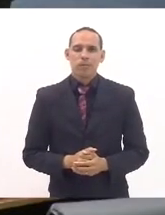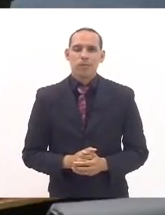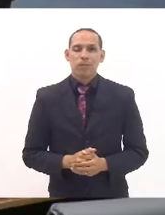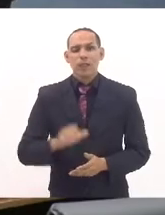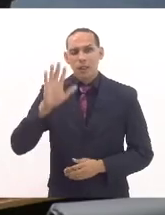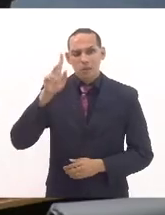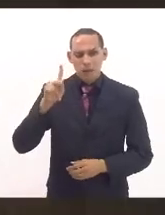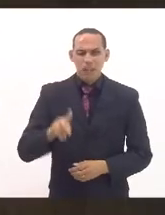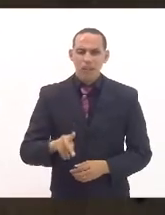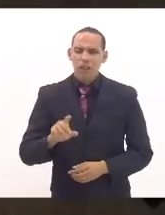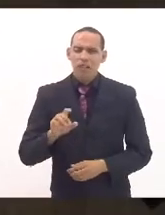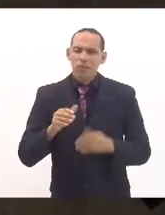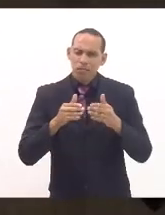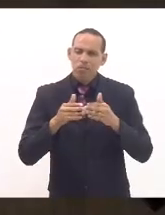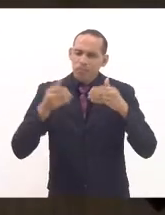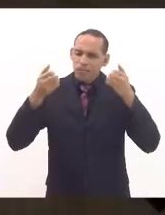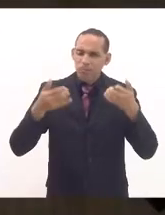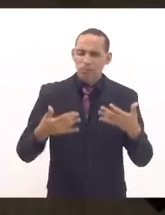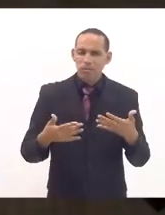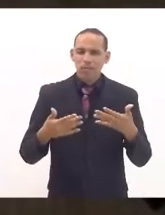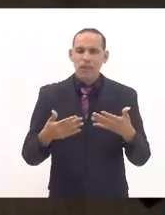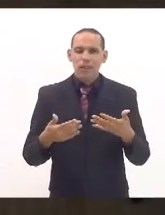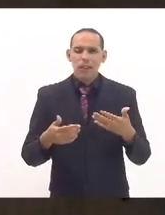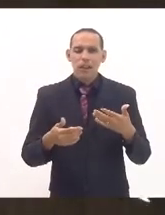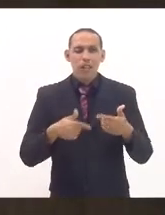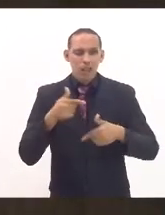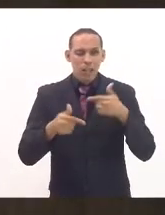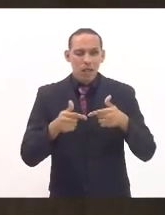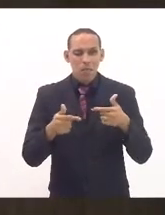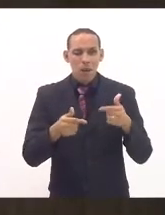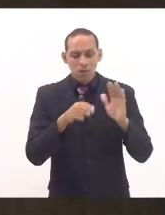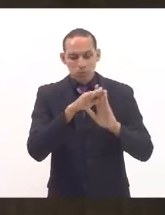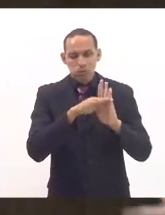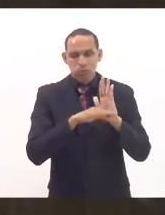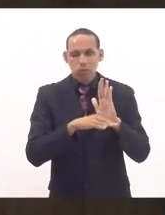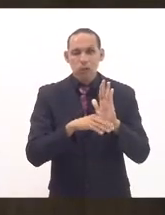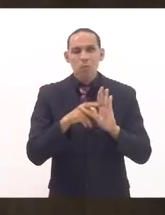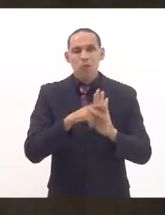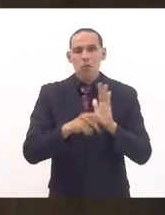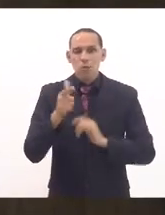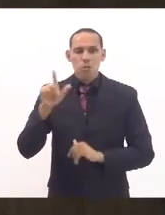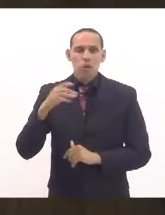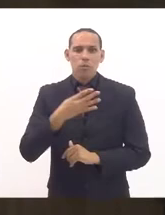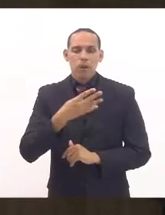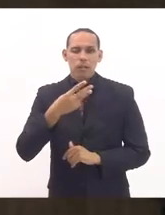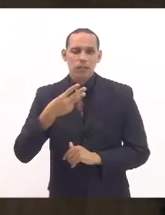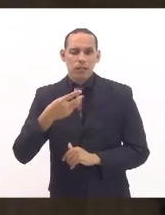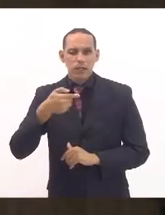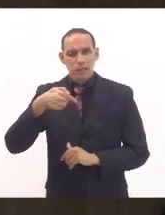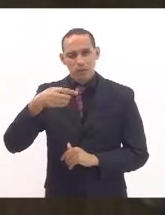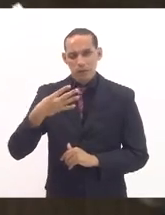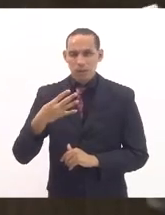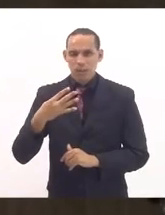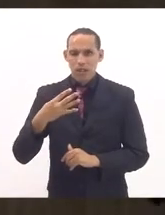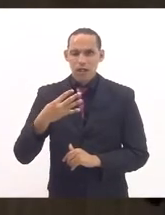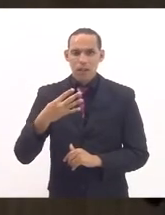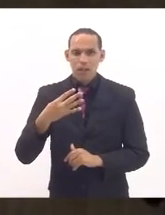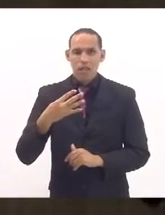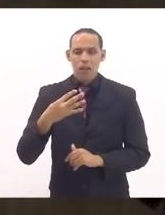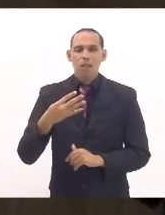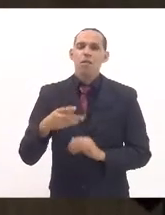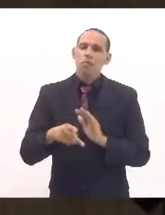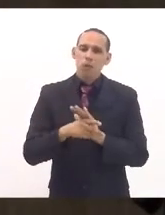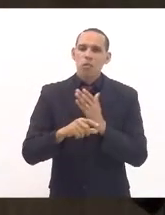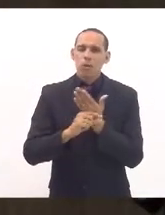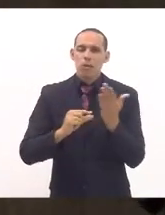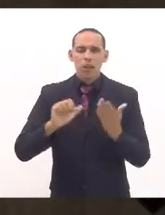Senhora Presidente, é só uma questão de ordem, chamar os trabalhos à ordem do outro projeto, que é o 4374, de autoria do deputado Anderson